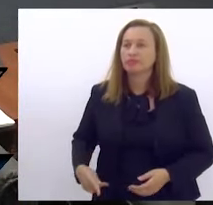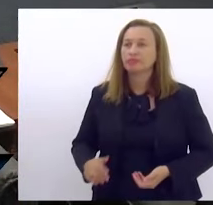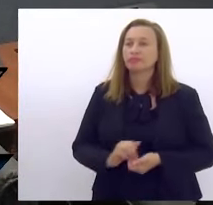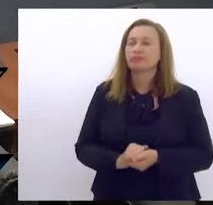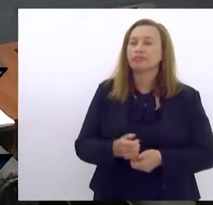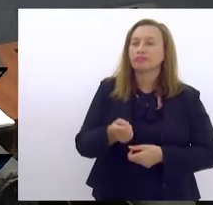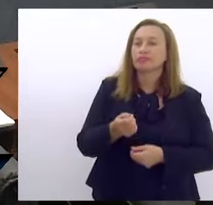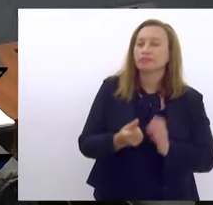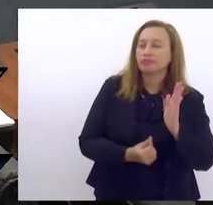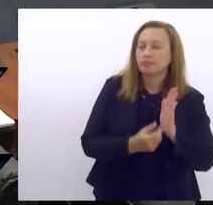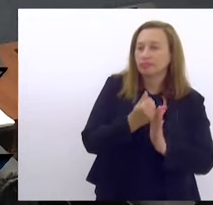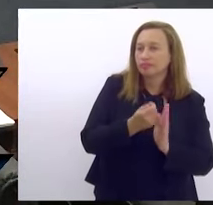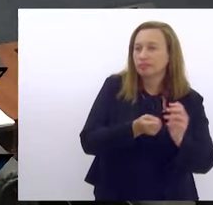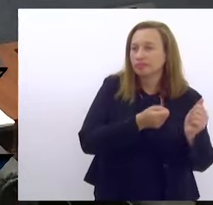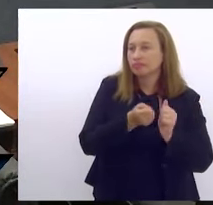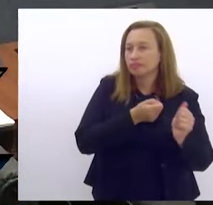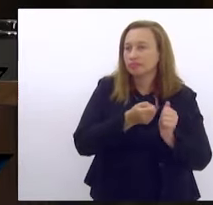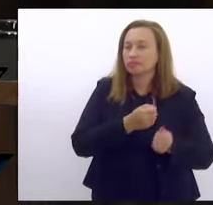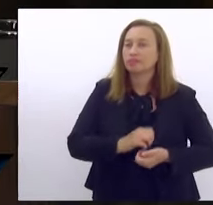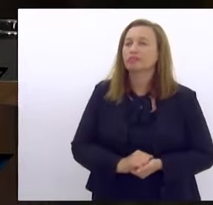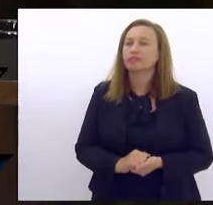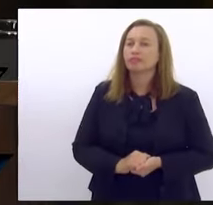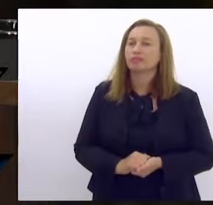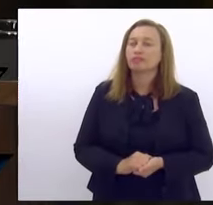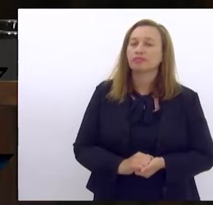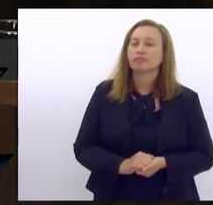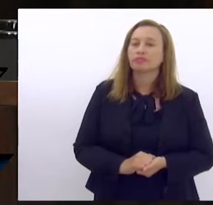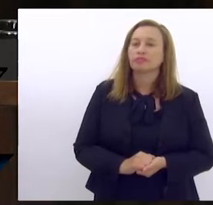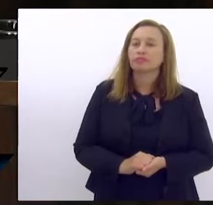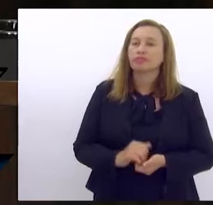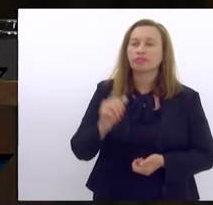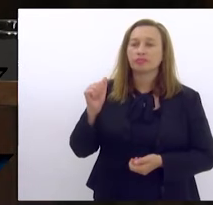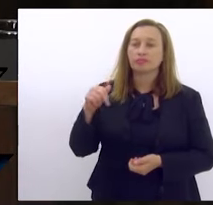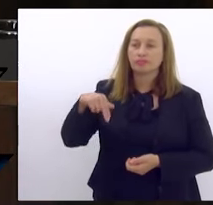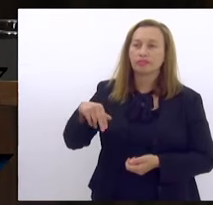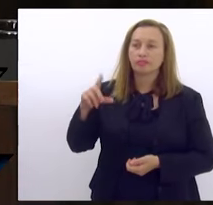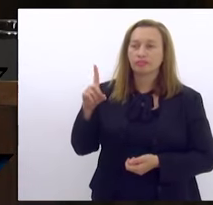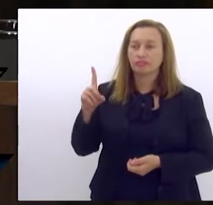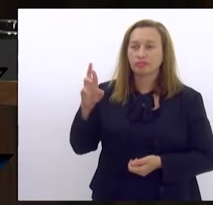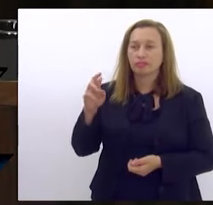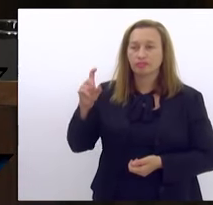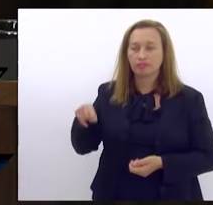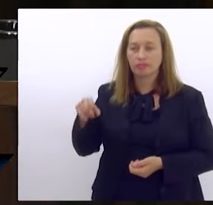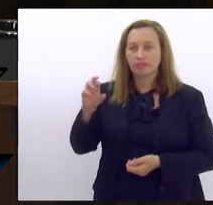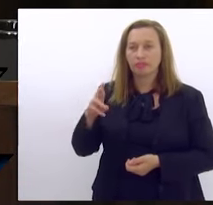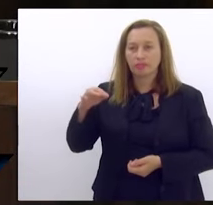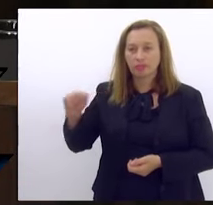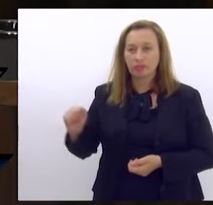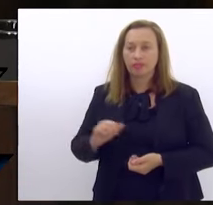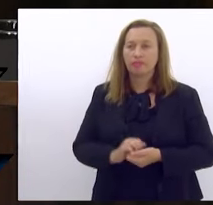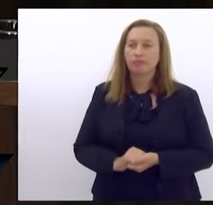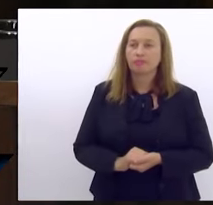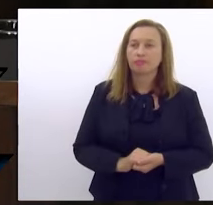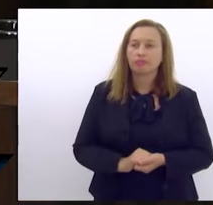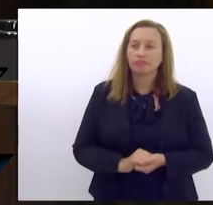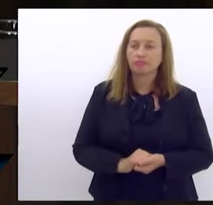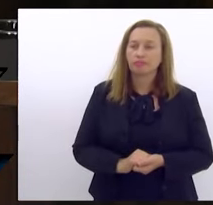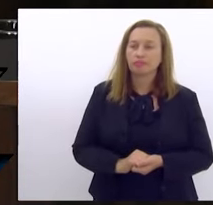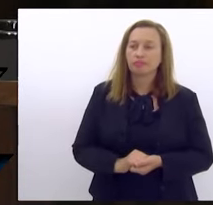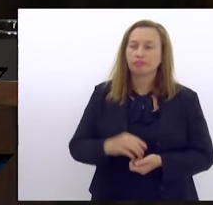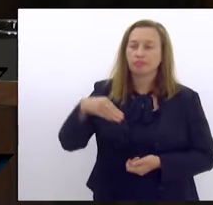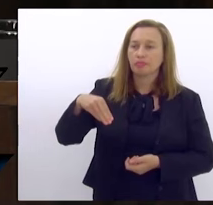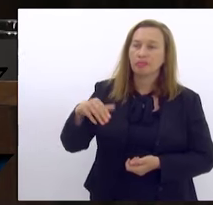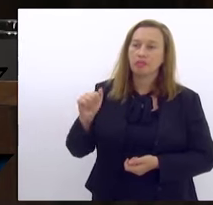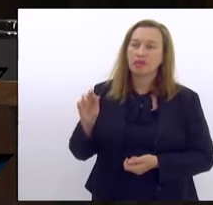De Orçamento, Finanças, Fiscalização Financeira e Controle, André Correia. Carlos